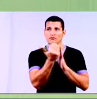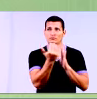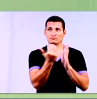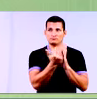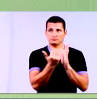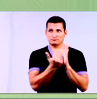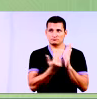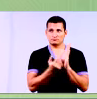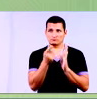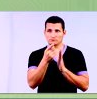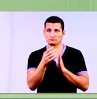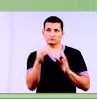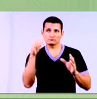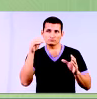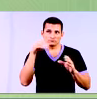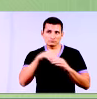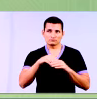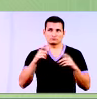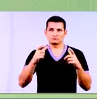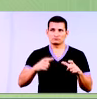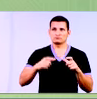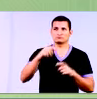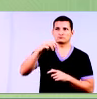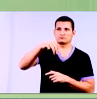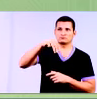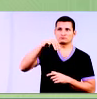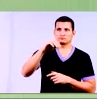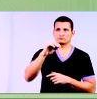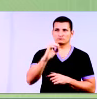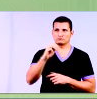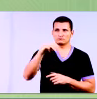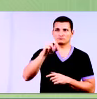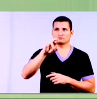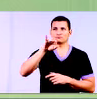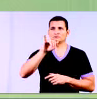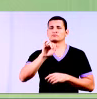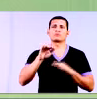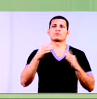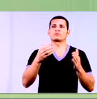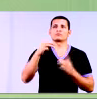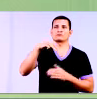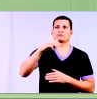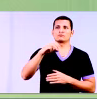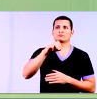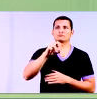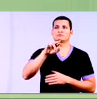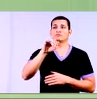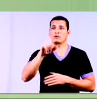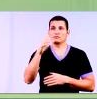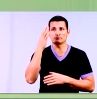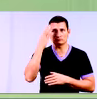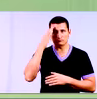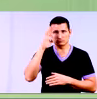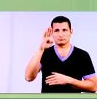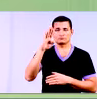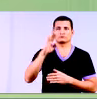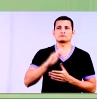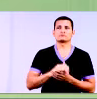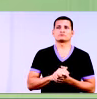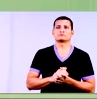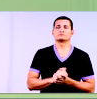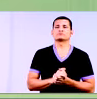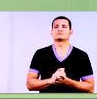aqui, que estão armazenadas aonde? Na memória. Que memória é essa? Memória principal.